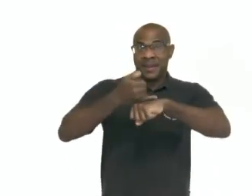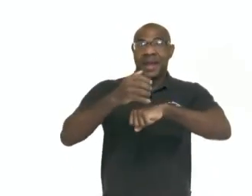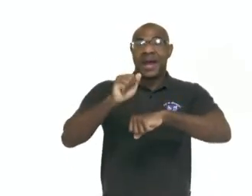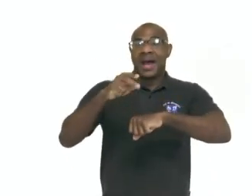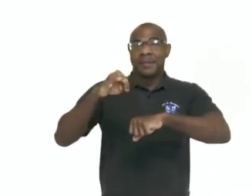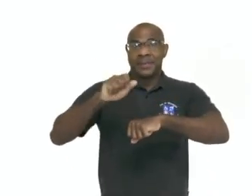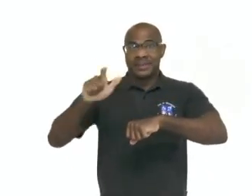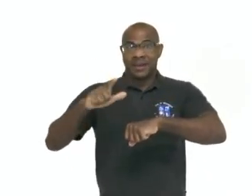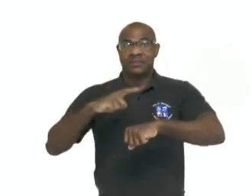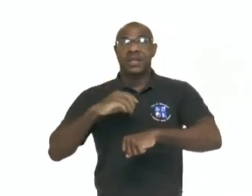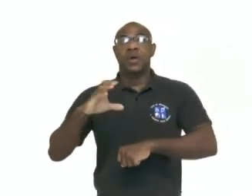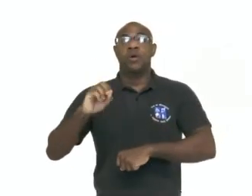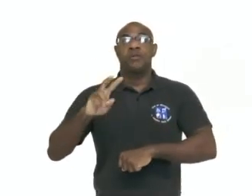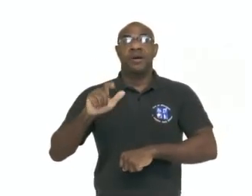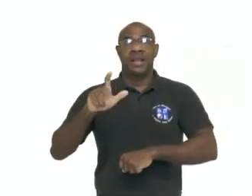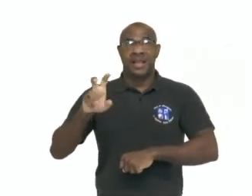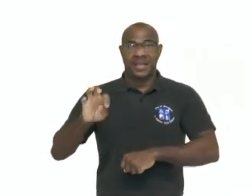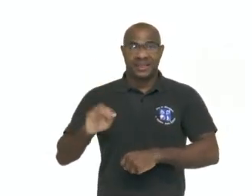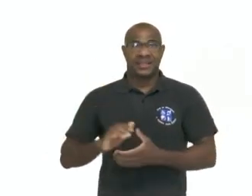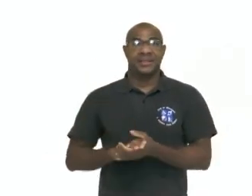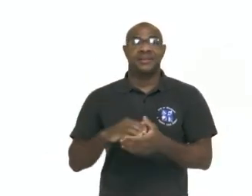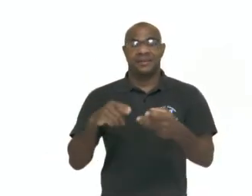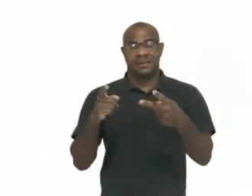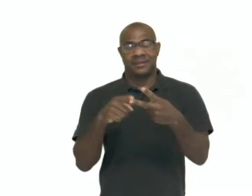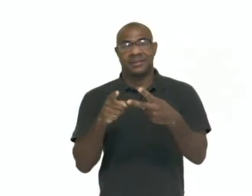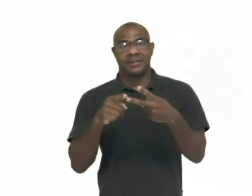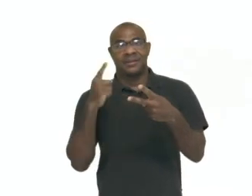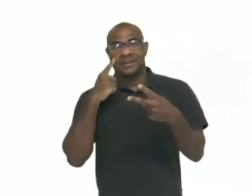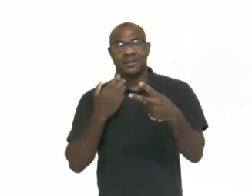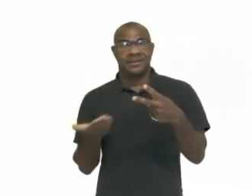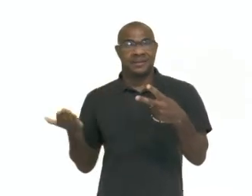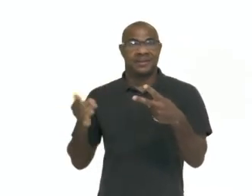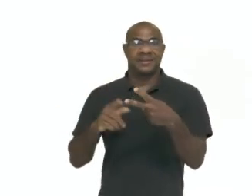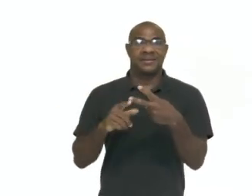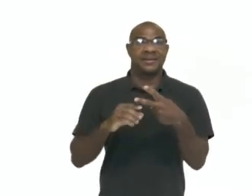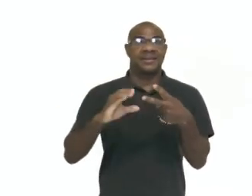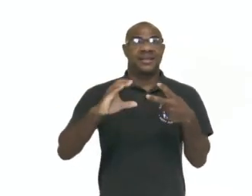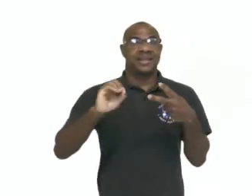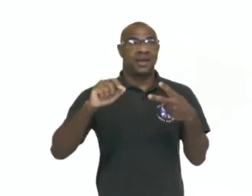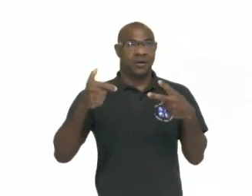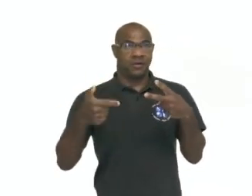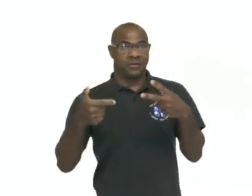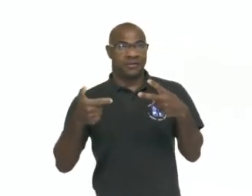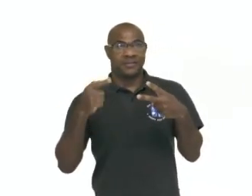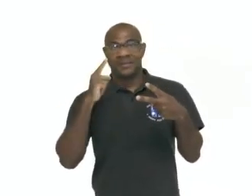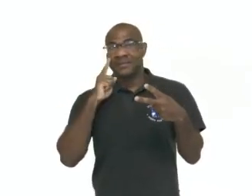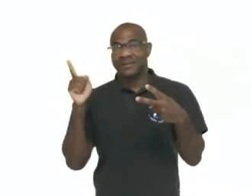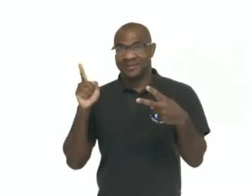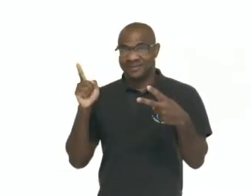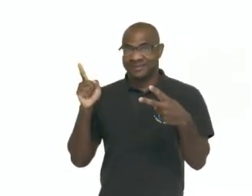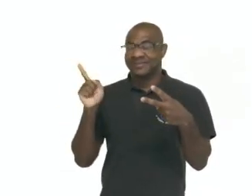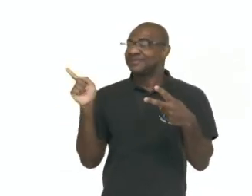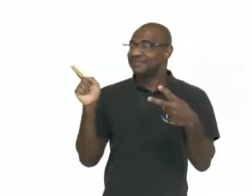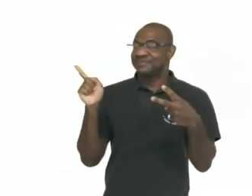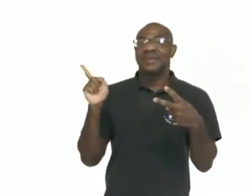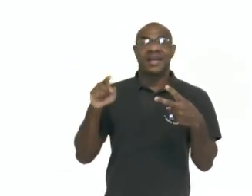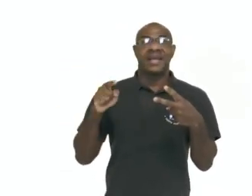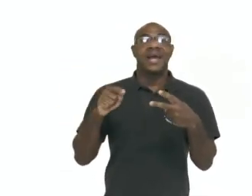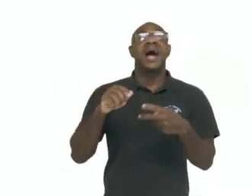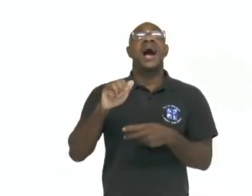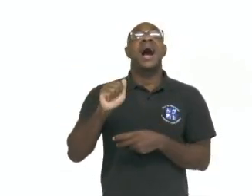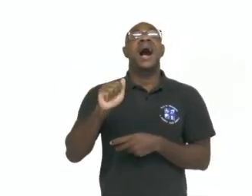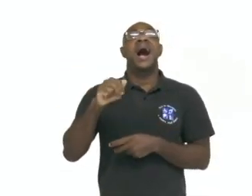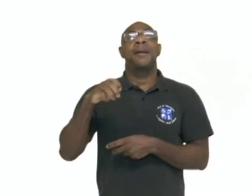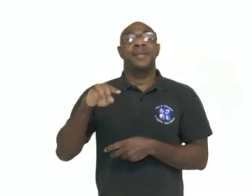caráter covalente. Já o monóxido de carbono, que é o CO, é um óxido neutro, pois é formado por um ametal, não